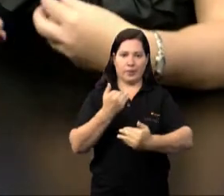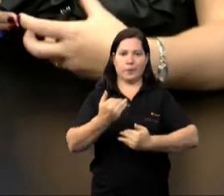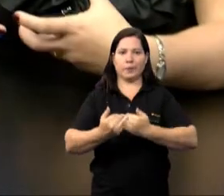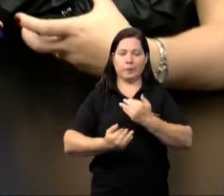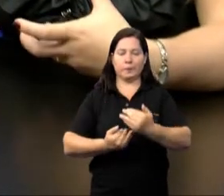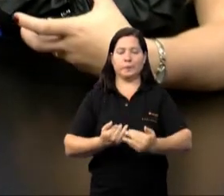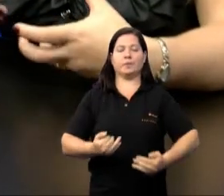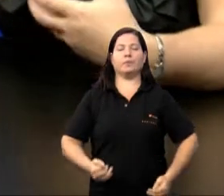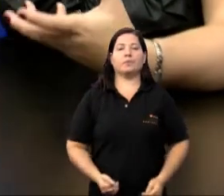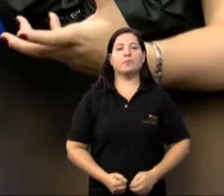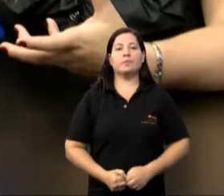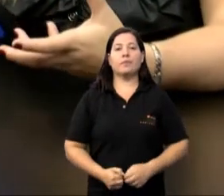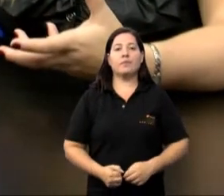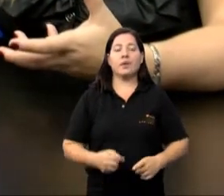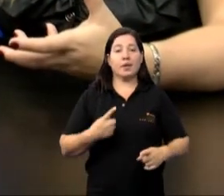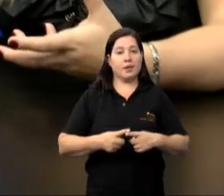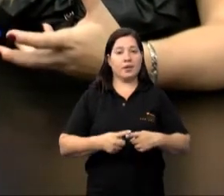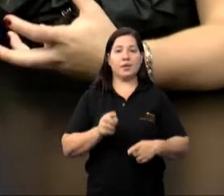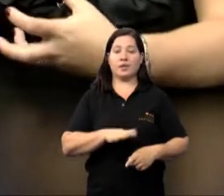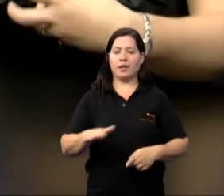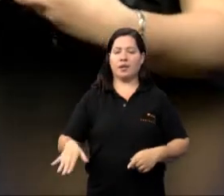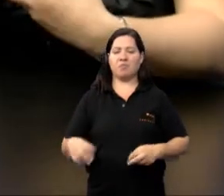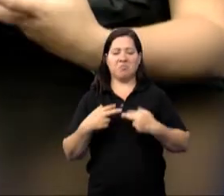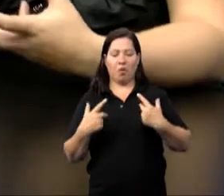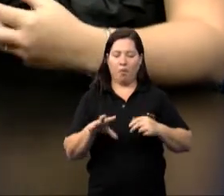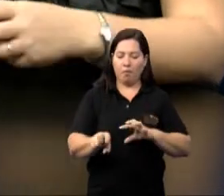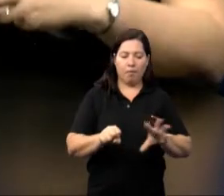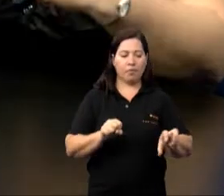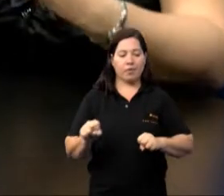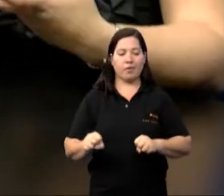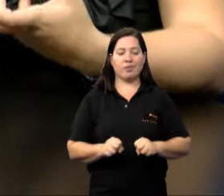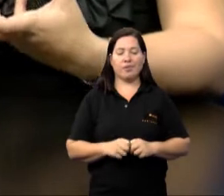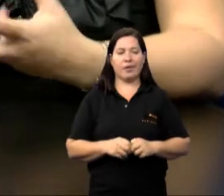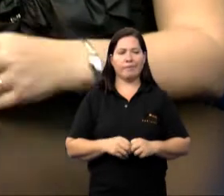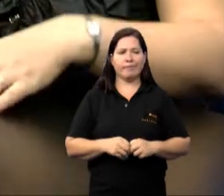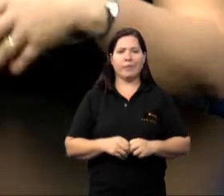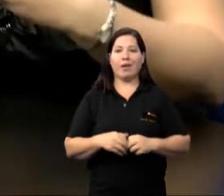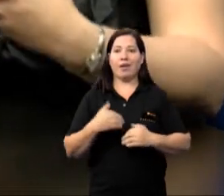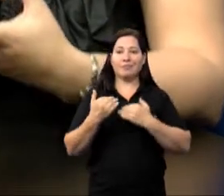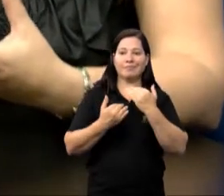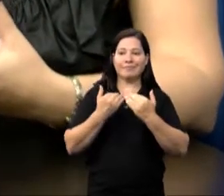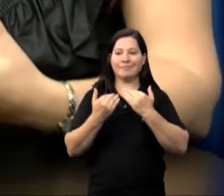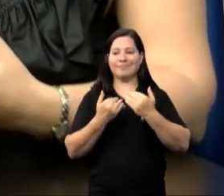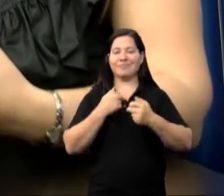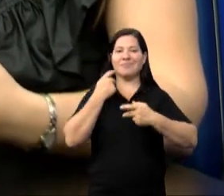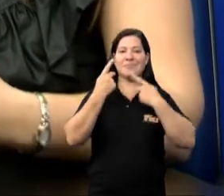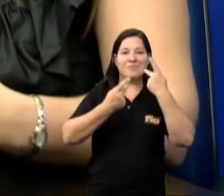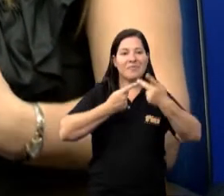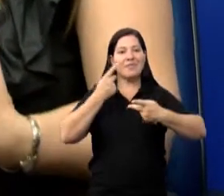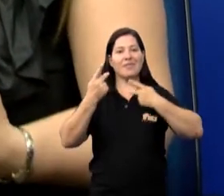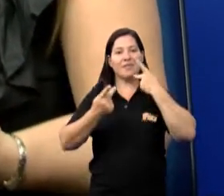quando as crianças estão ali mexendo, por exemplo, com os objetos, ela vai ali elaborando a sua linguagem, explorando os